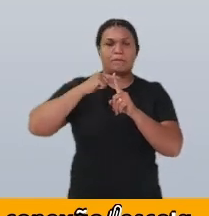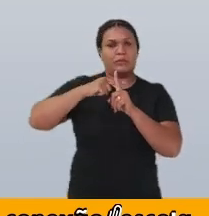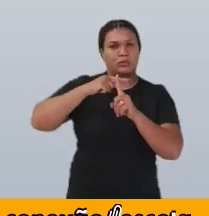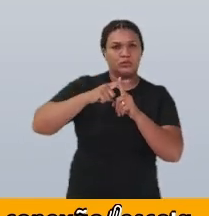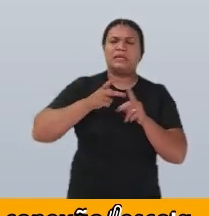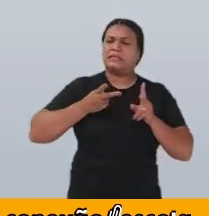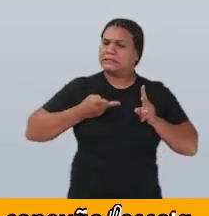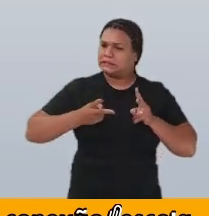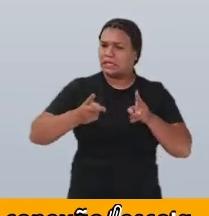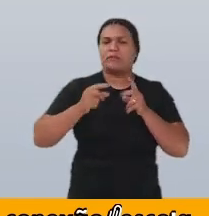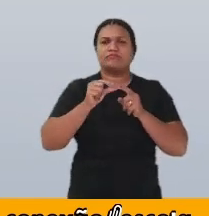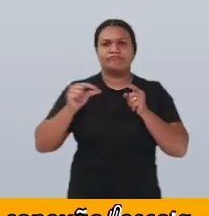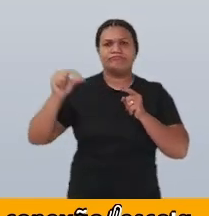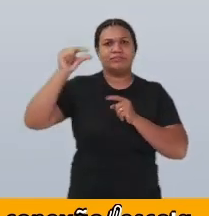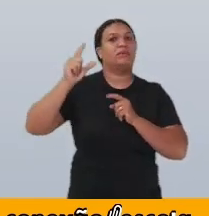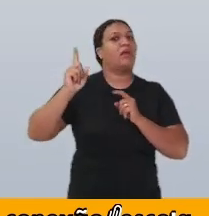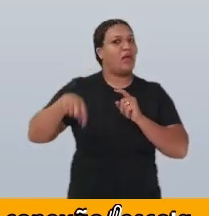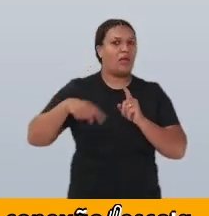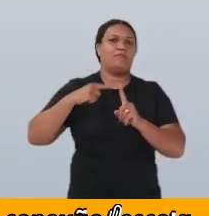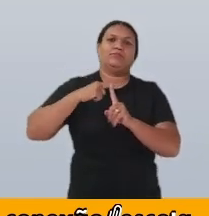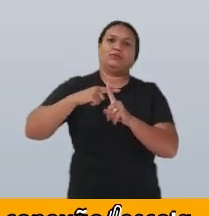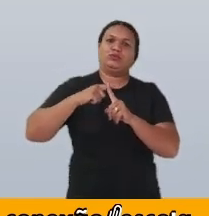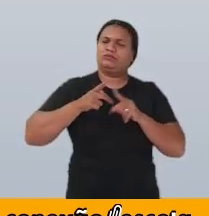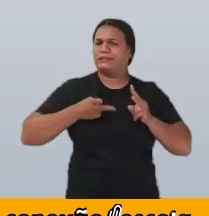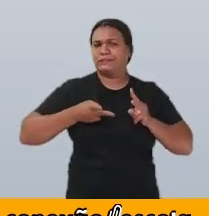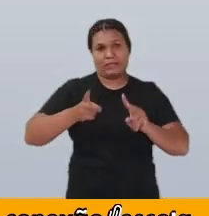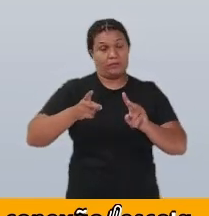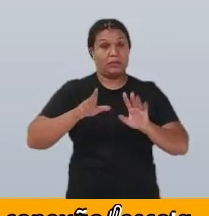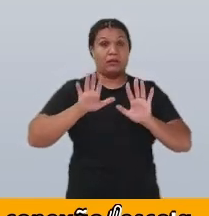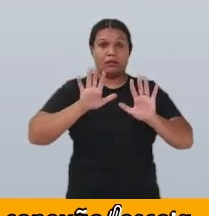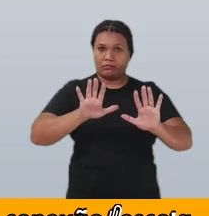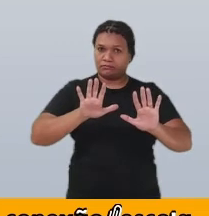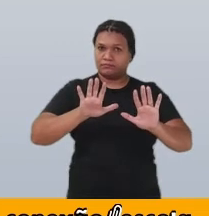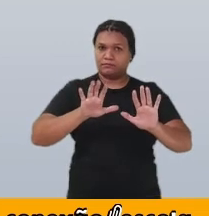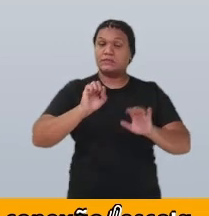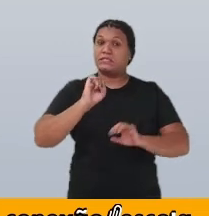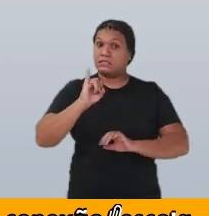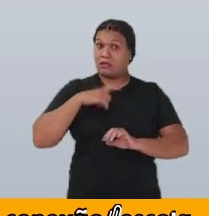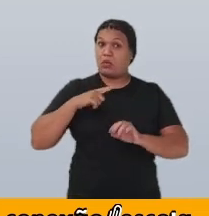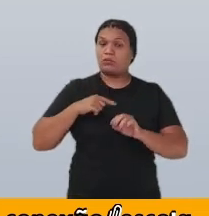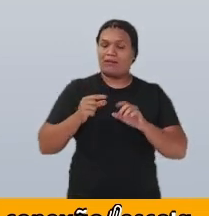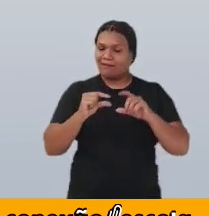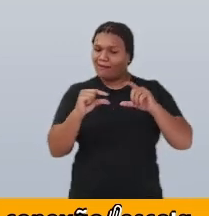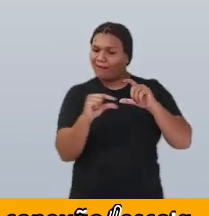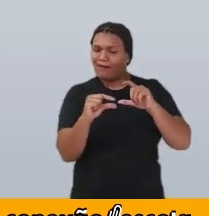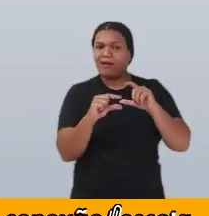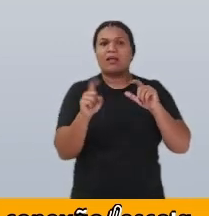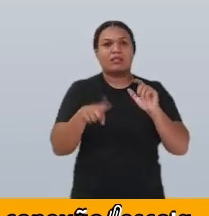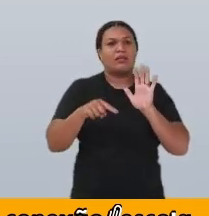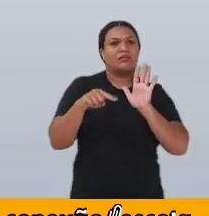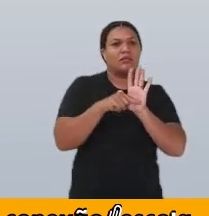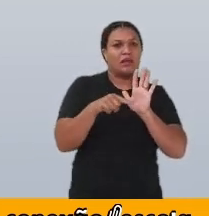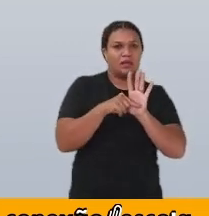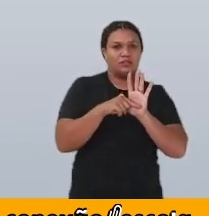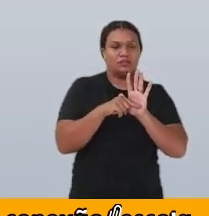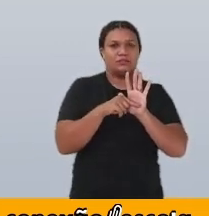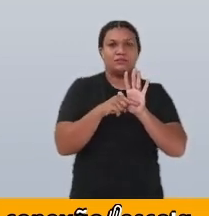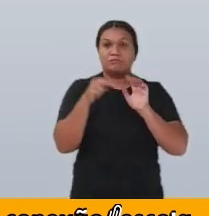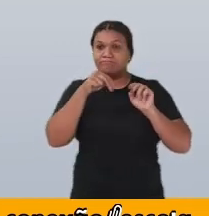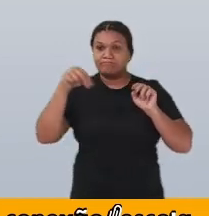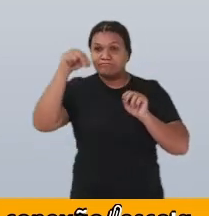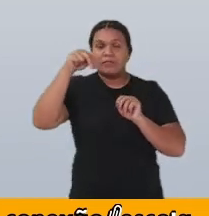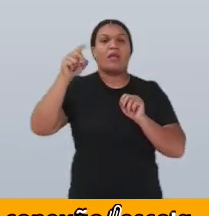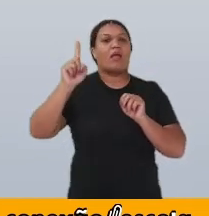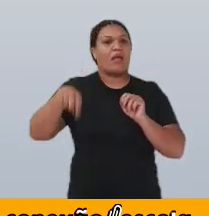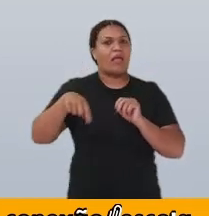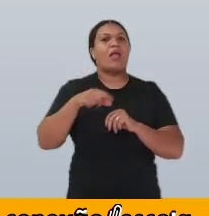potência sempre vai ser positiva. Se eu tenho base negativa com expoente